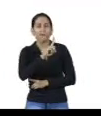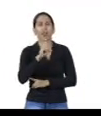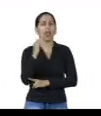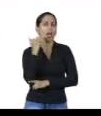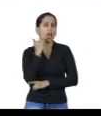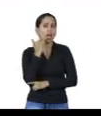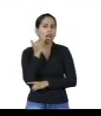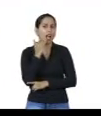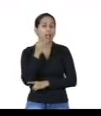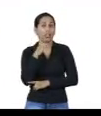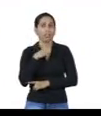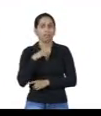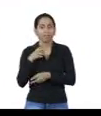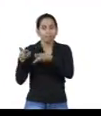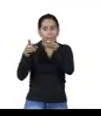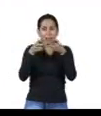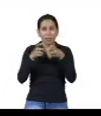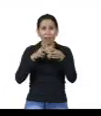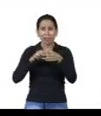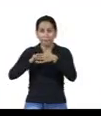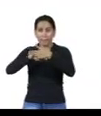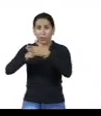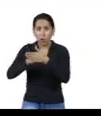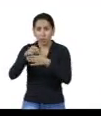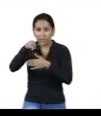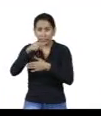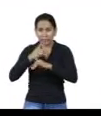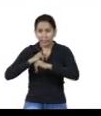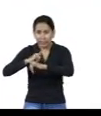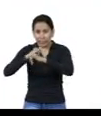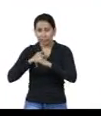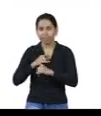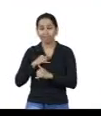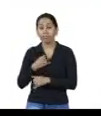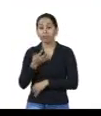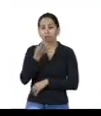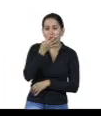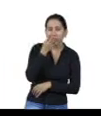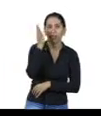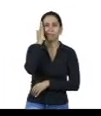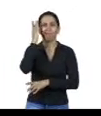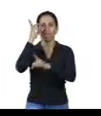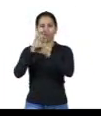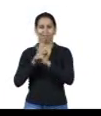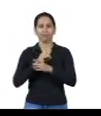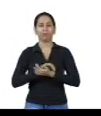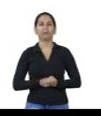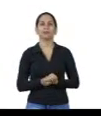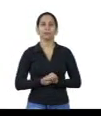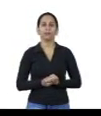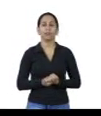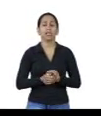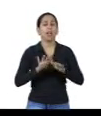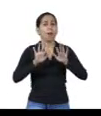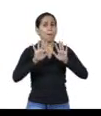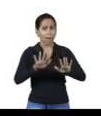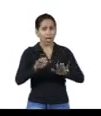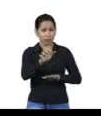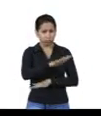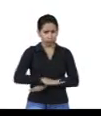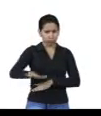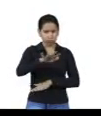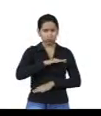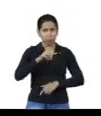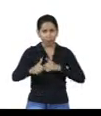que provocou a paralisação da máquina, de acordo com a categoria de segurança requerida. Mas para que o ambiente de trabalho